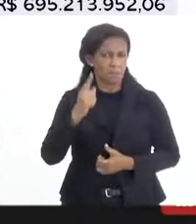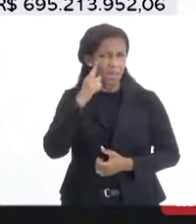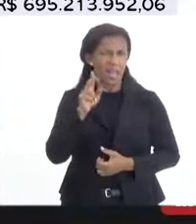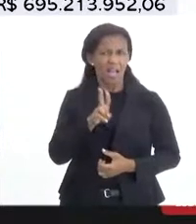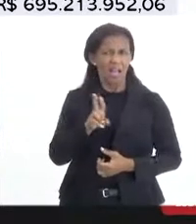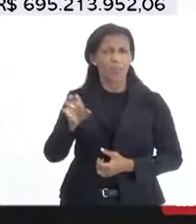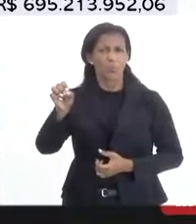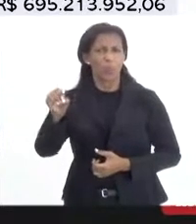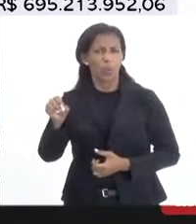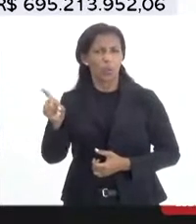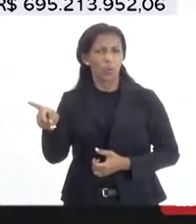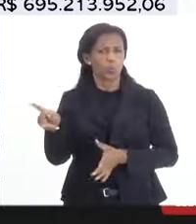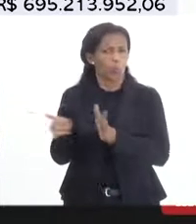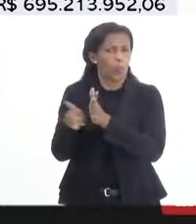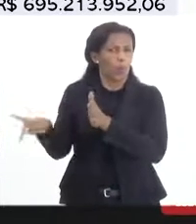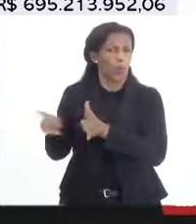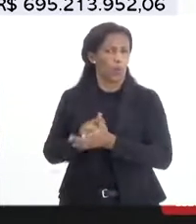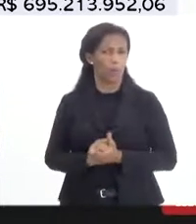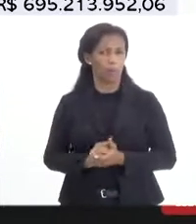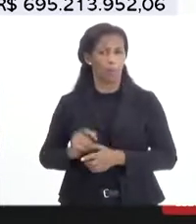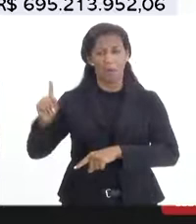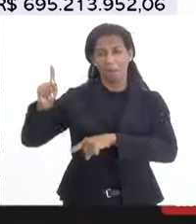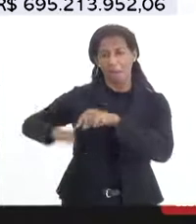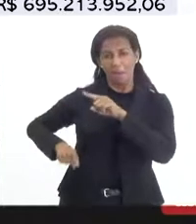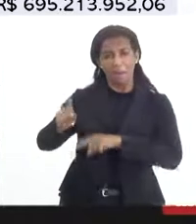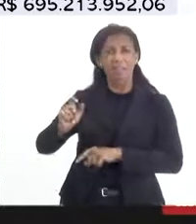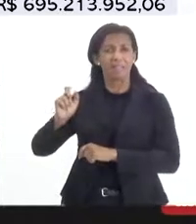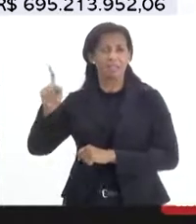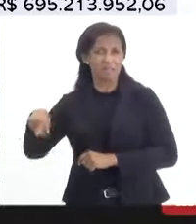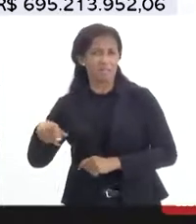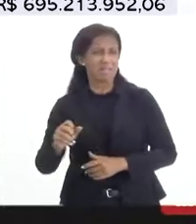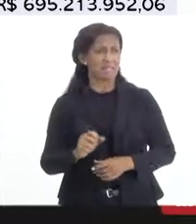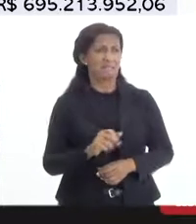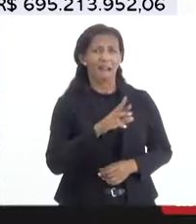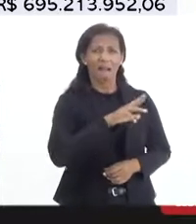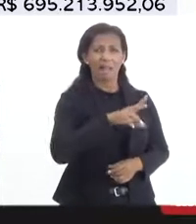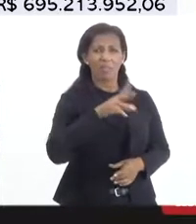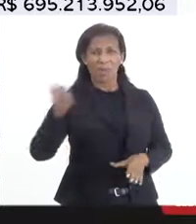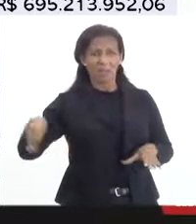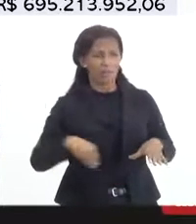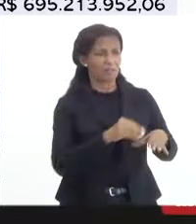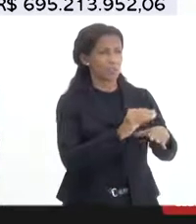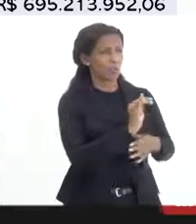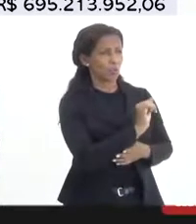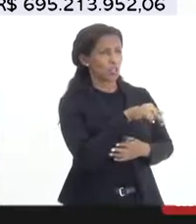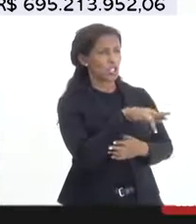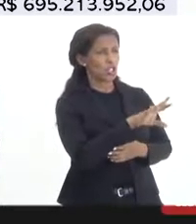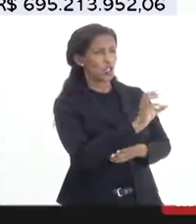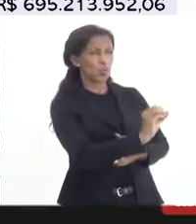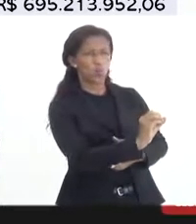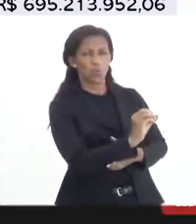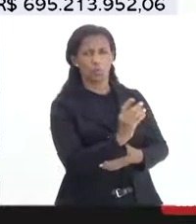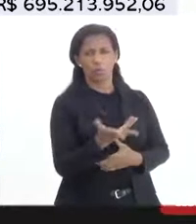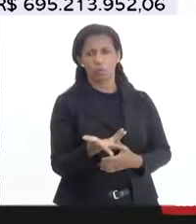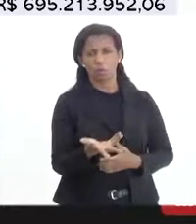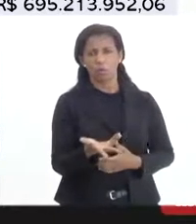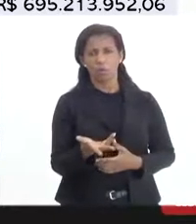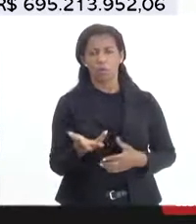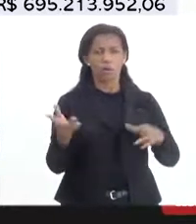tá vendo? Não é uso e consumo. É o material sim de uso e consumo. Você lançou como se fosse um insumo, não está lançado